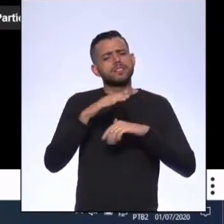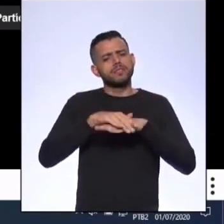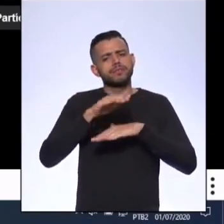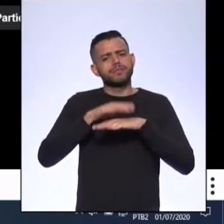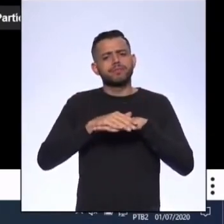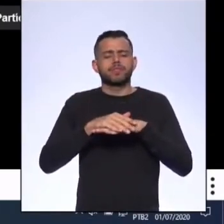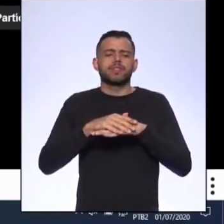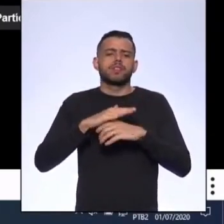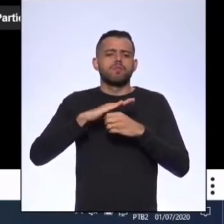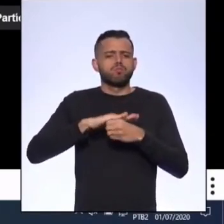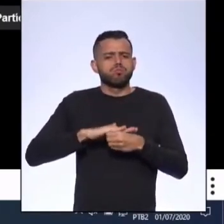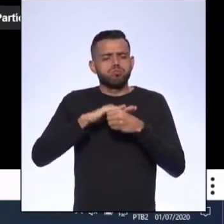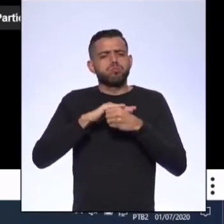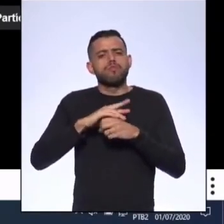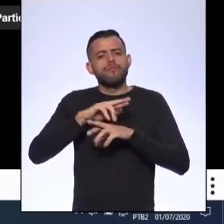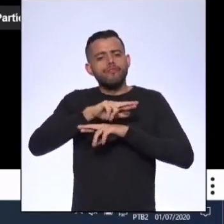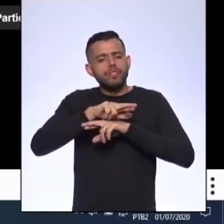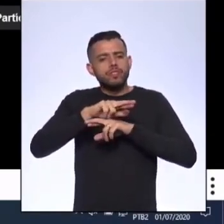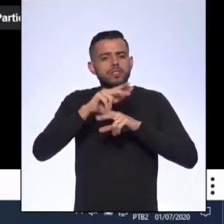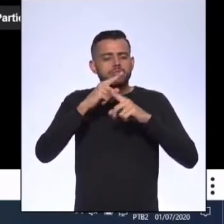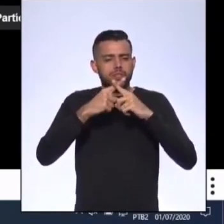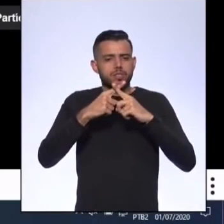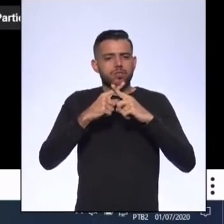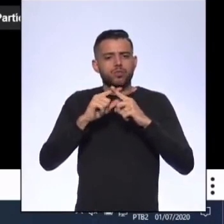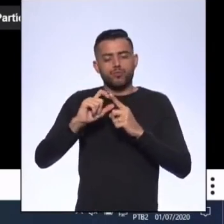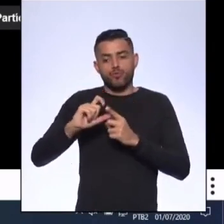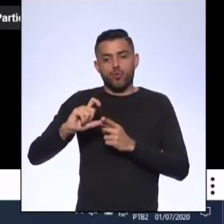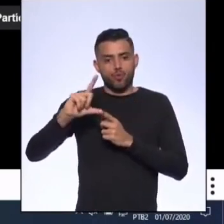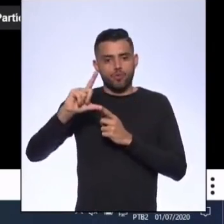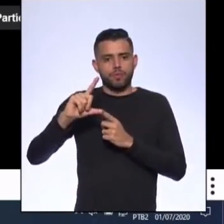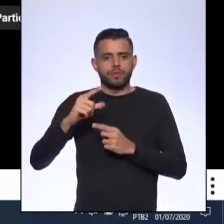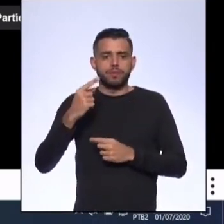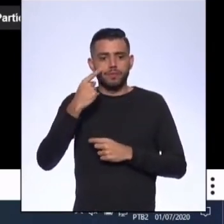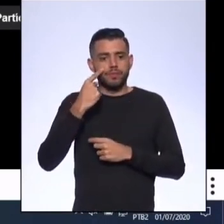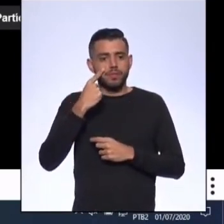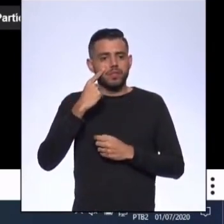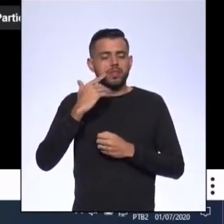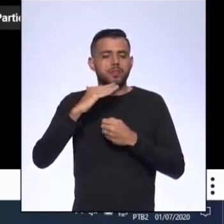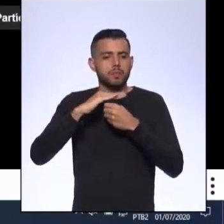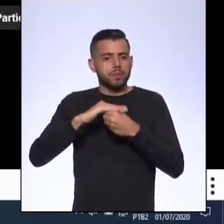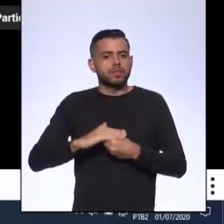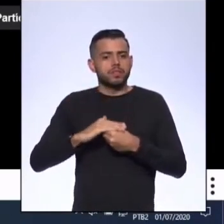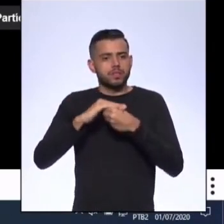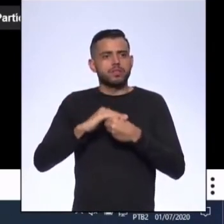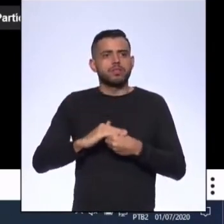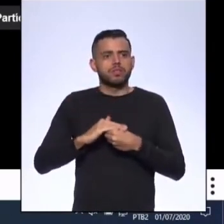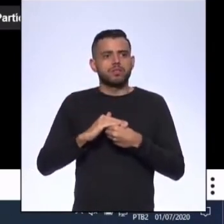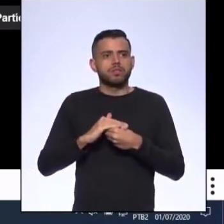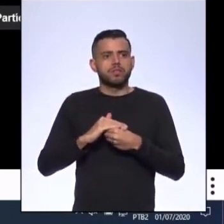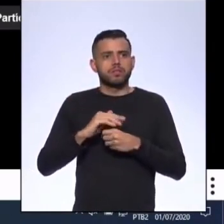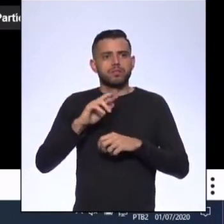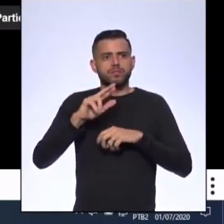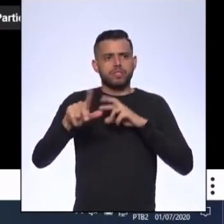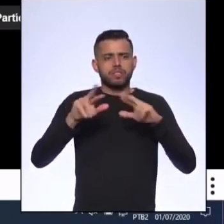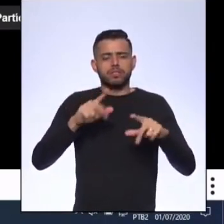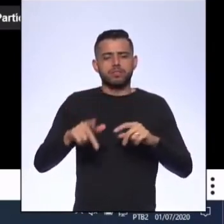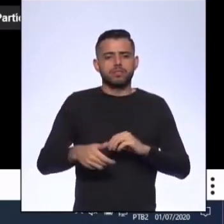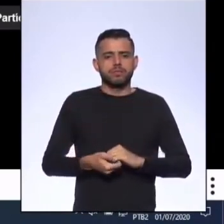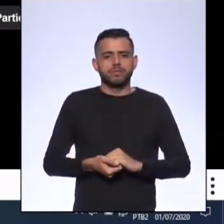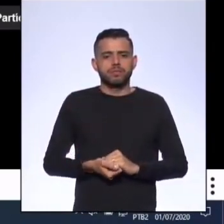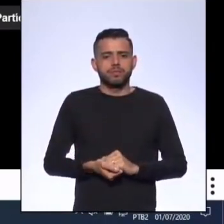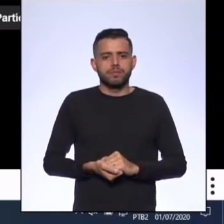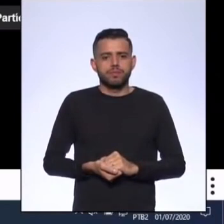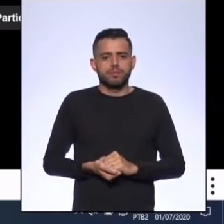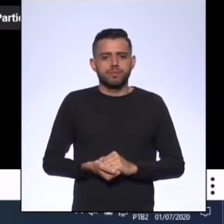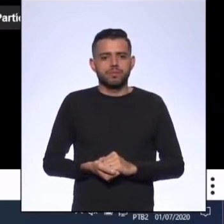pressão vezes a variação de volume. Vamos ver se realmente, se a pressão for constante, o volume varia? Vamos ver se o volume vai variar? Vamos lá. Vamos